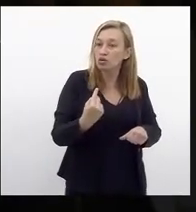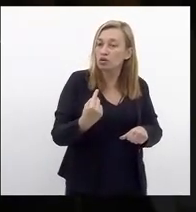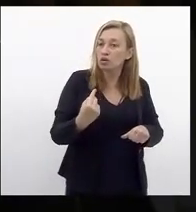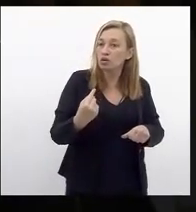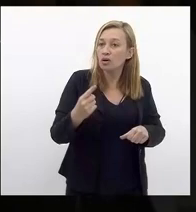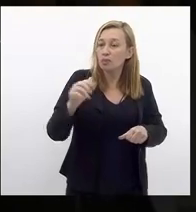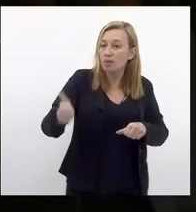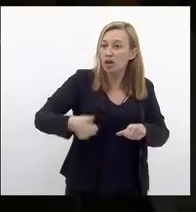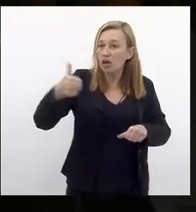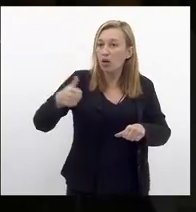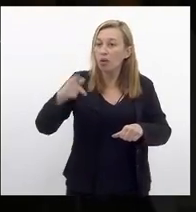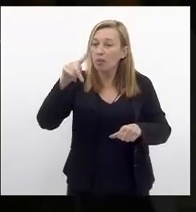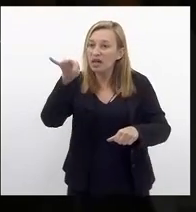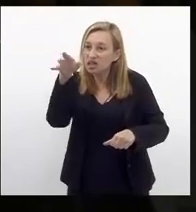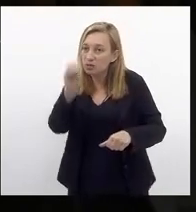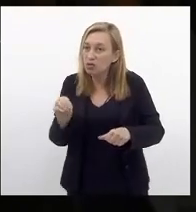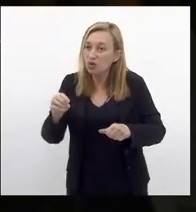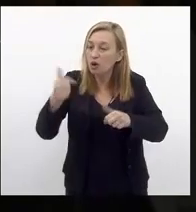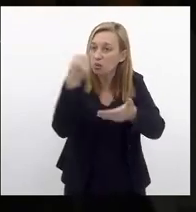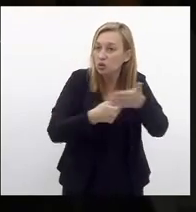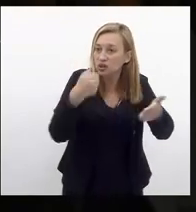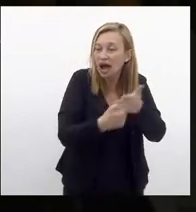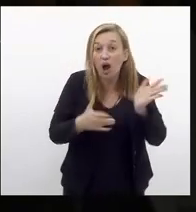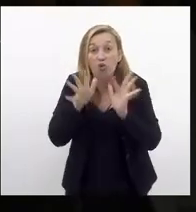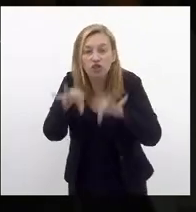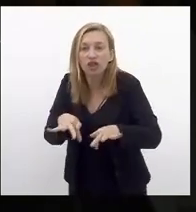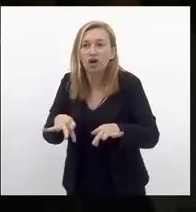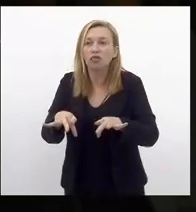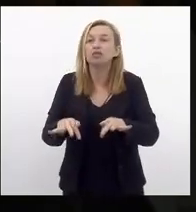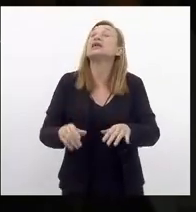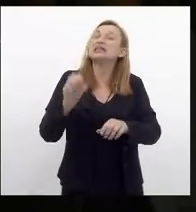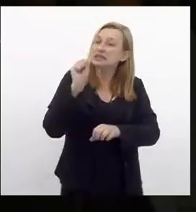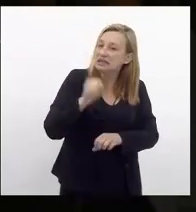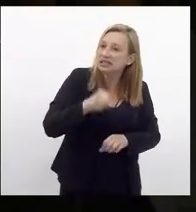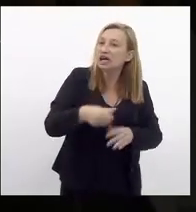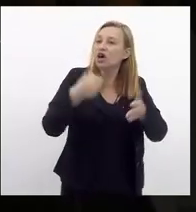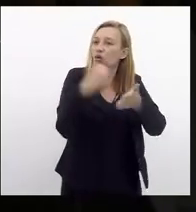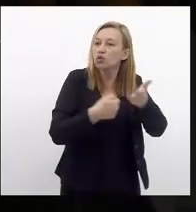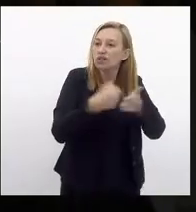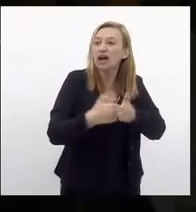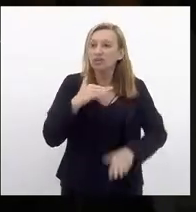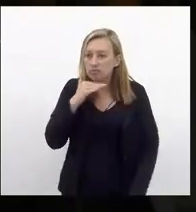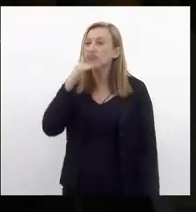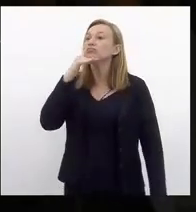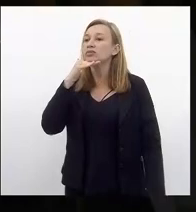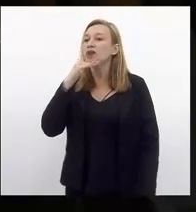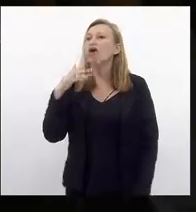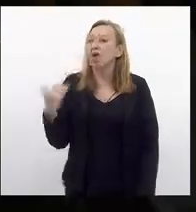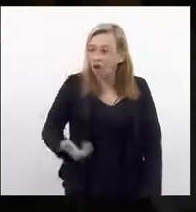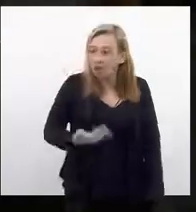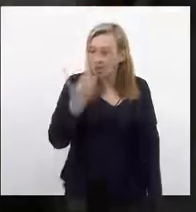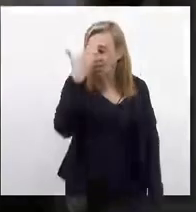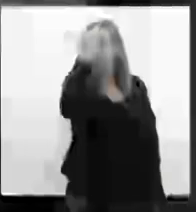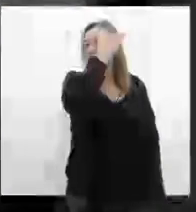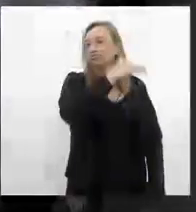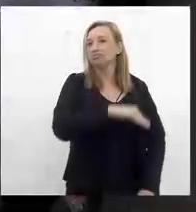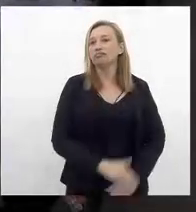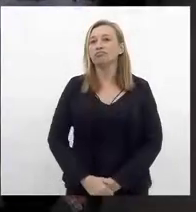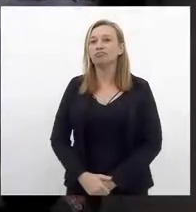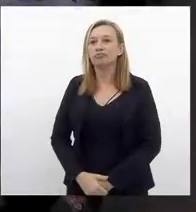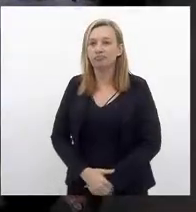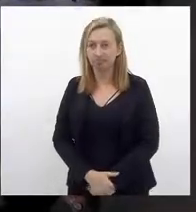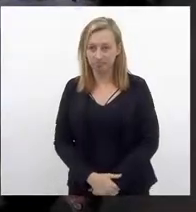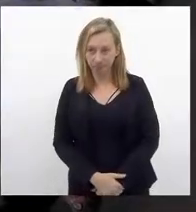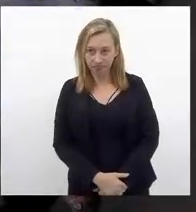maior patrimônio vamos lutar até o final vamos sim lutar de cabeça irrita Muito obrigado a Aí